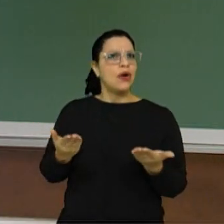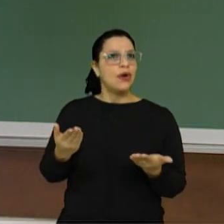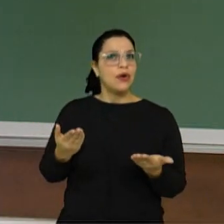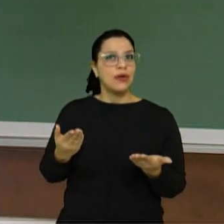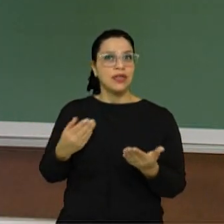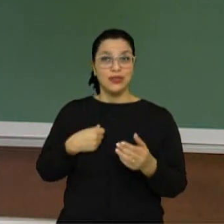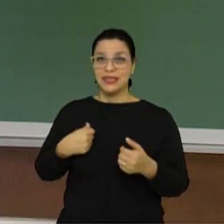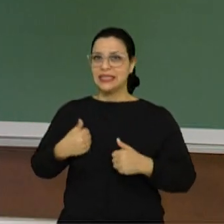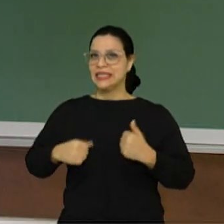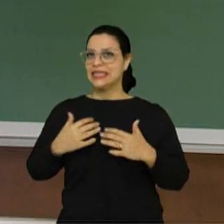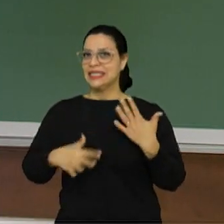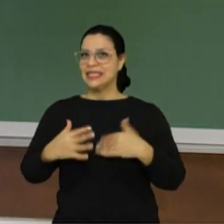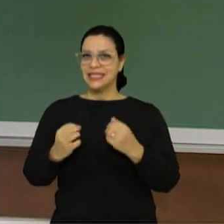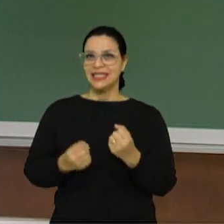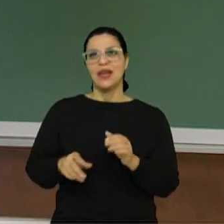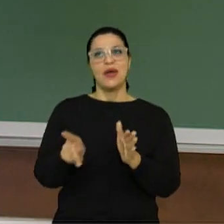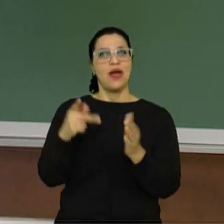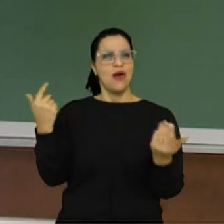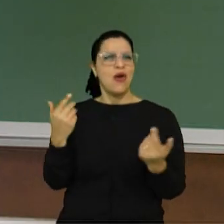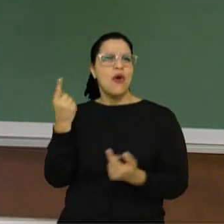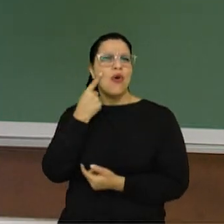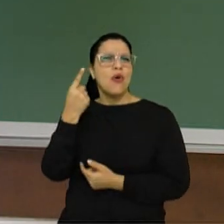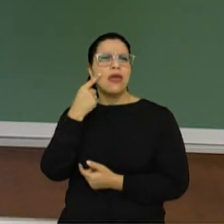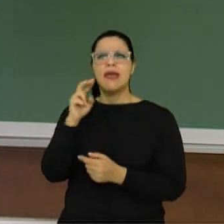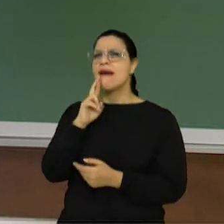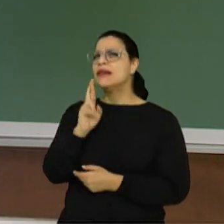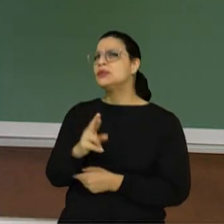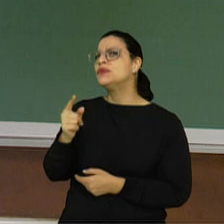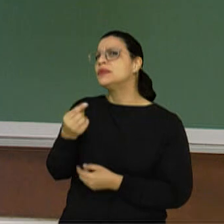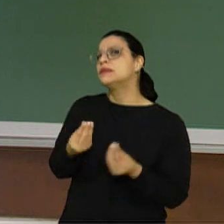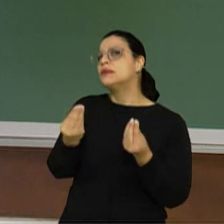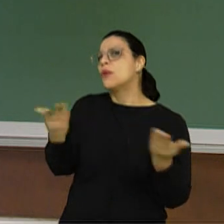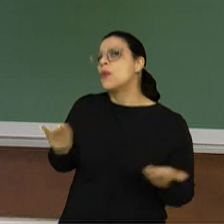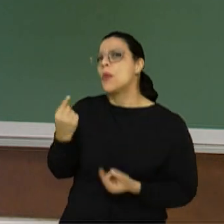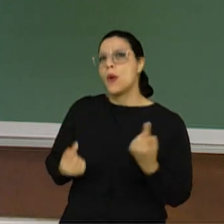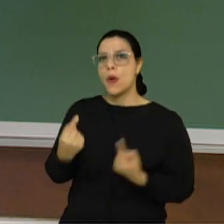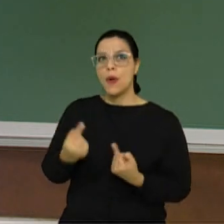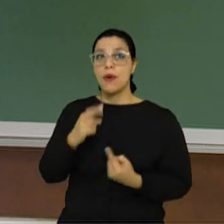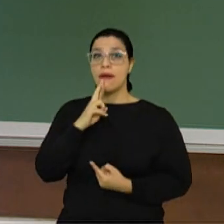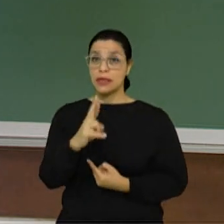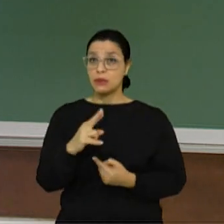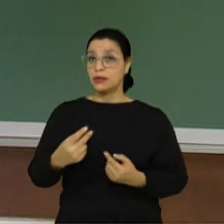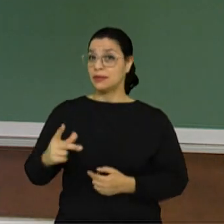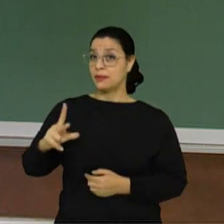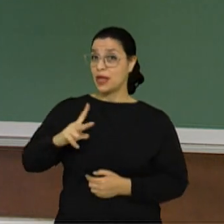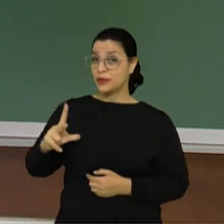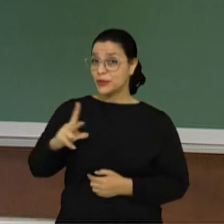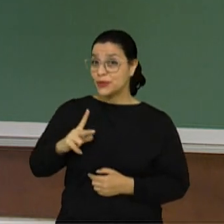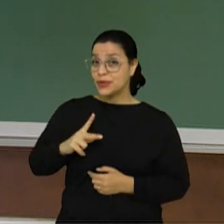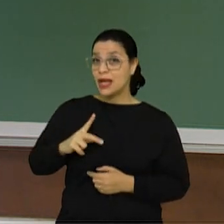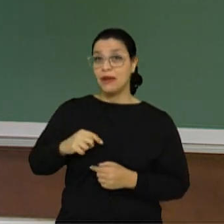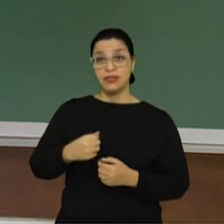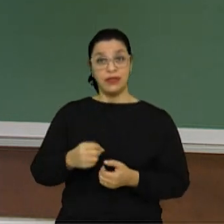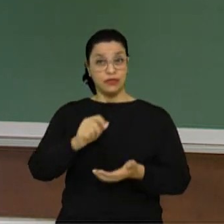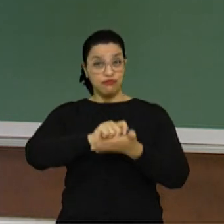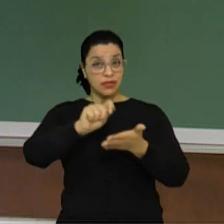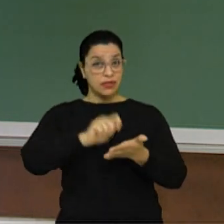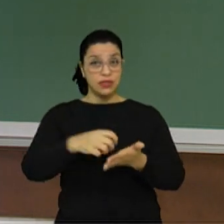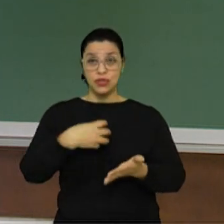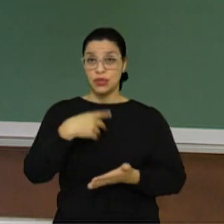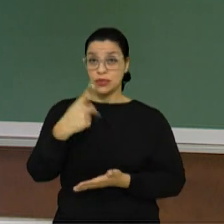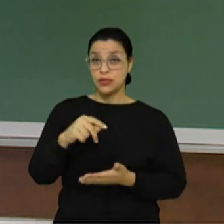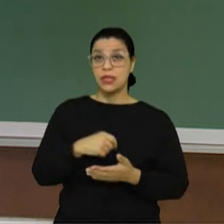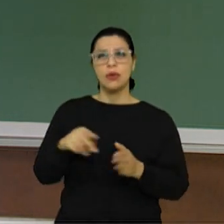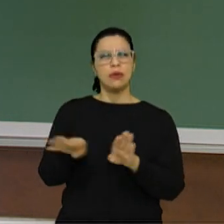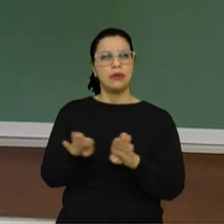Estamos esquentando, não é? Qual será a resposta? Como é uma resposta com suas palavras, a